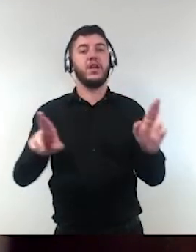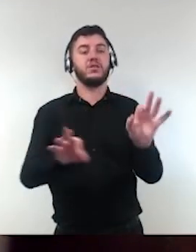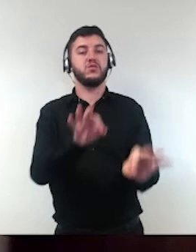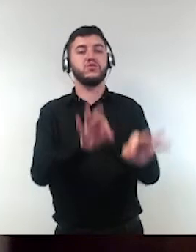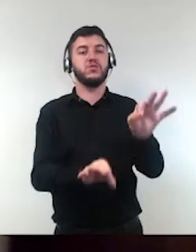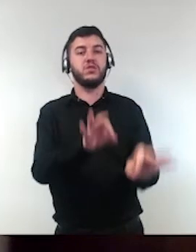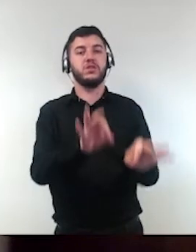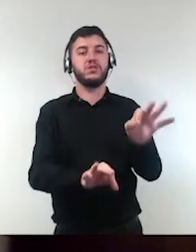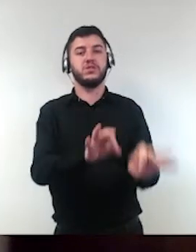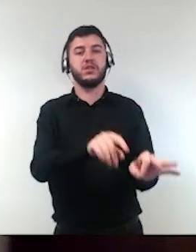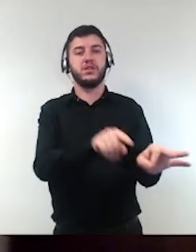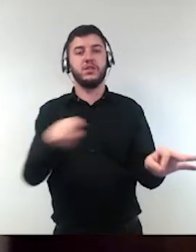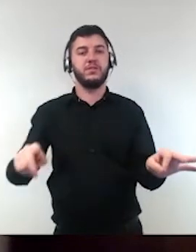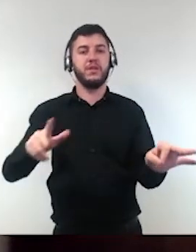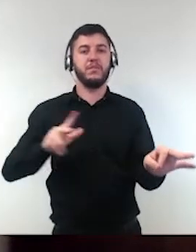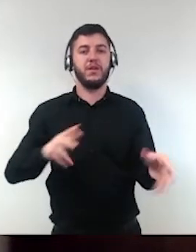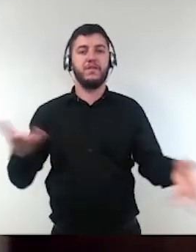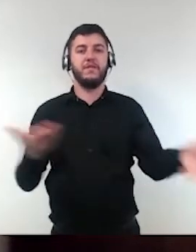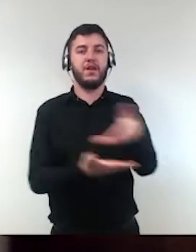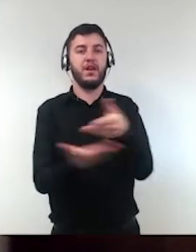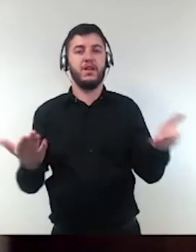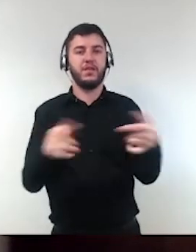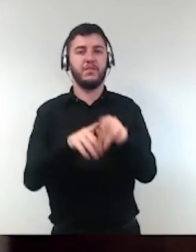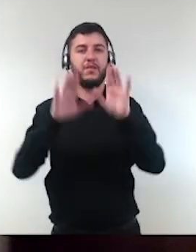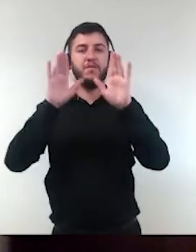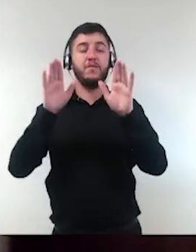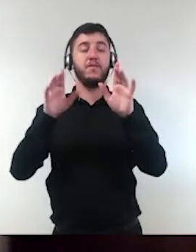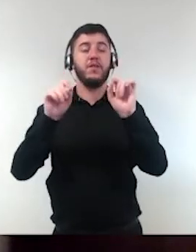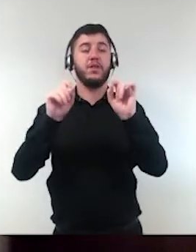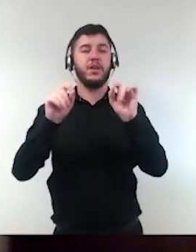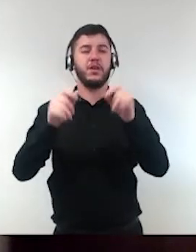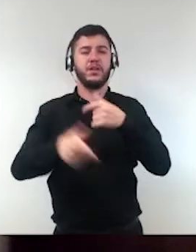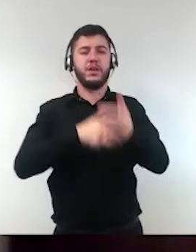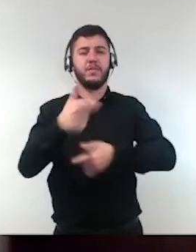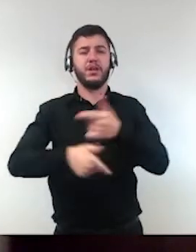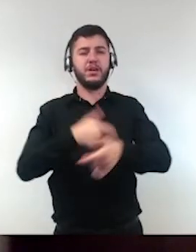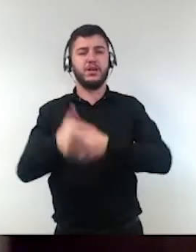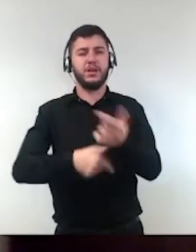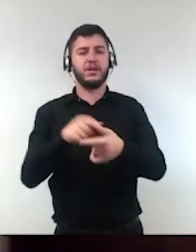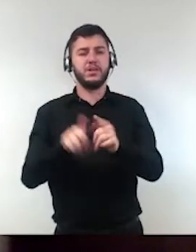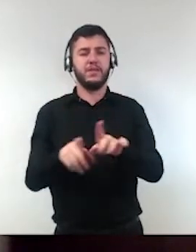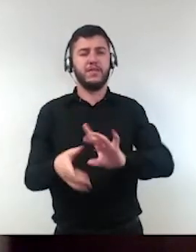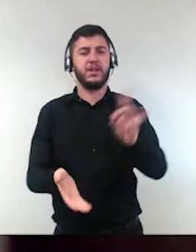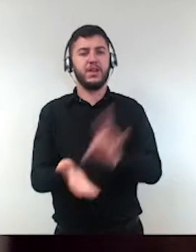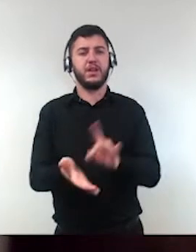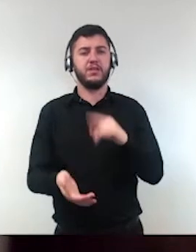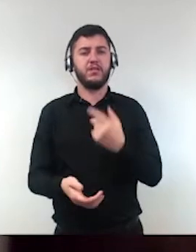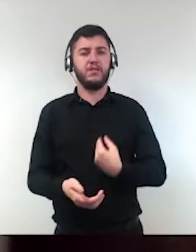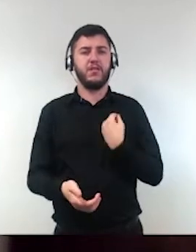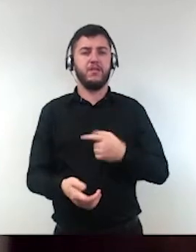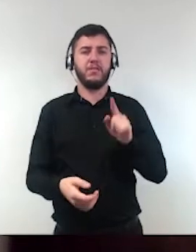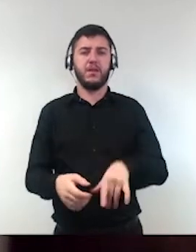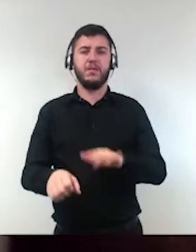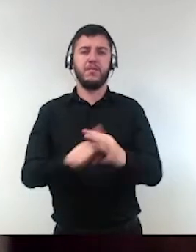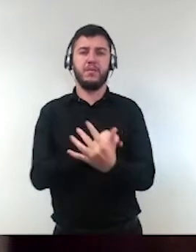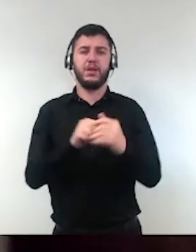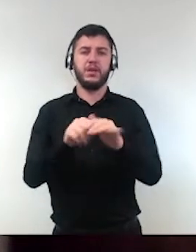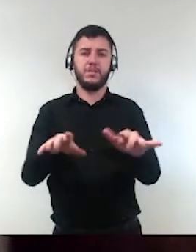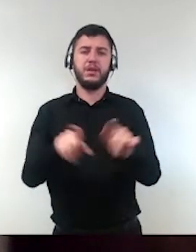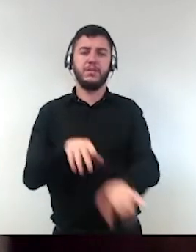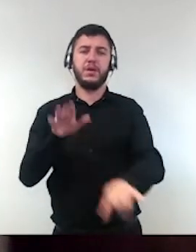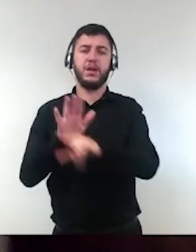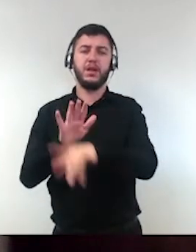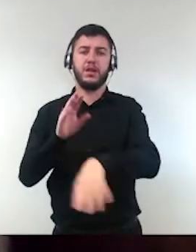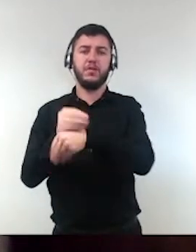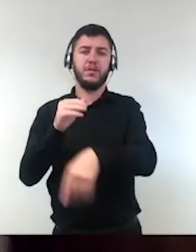consentâneo com essa nova realidade da pandemia, e a Lei Complementar 173, que